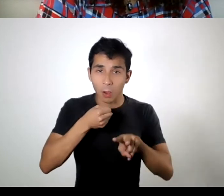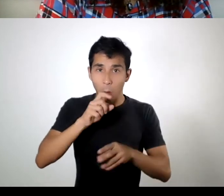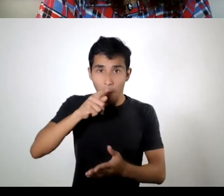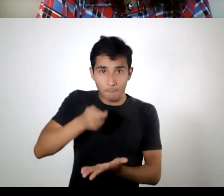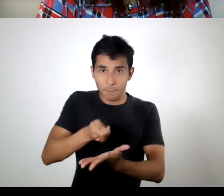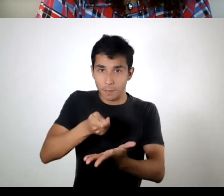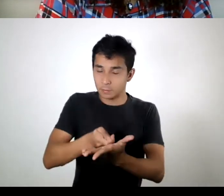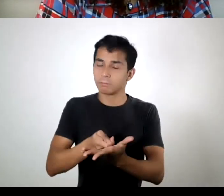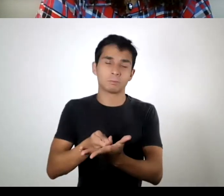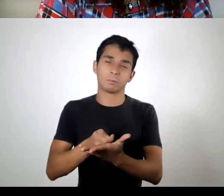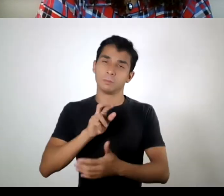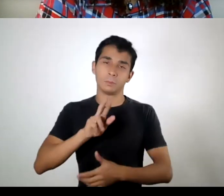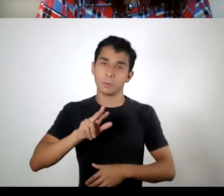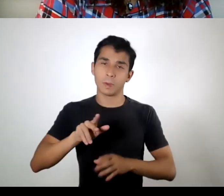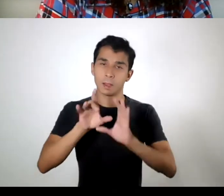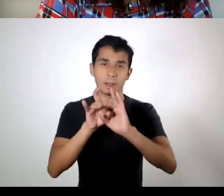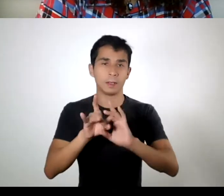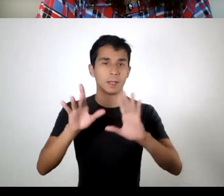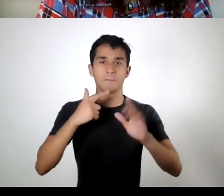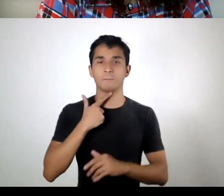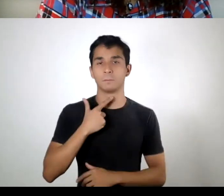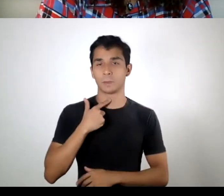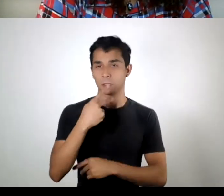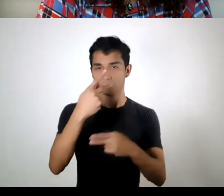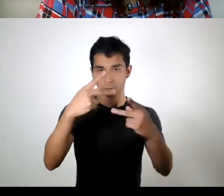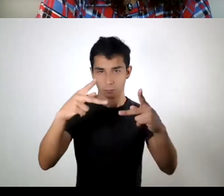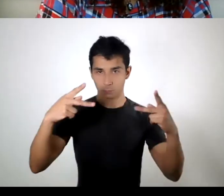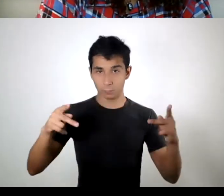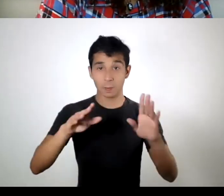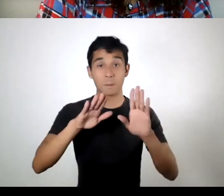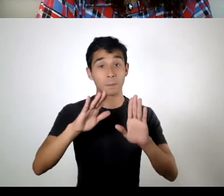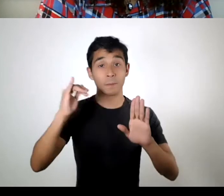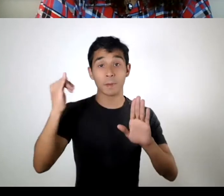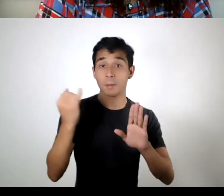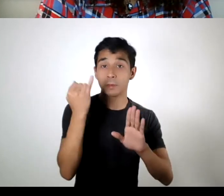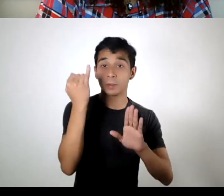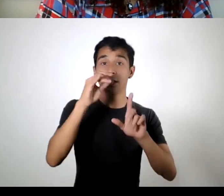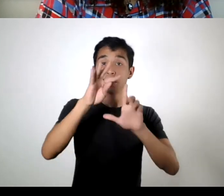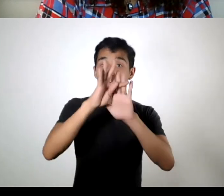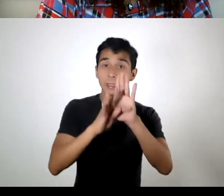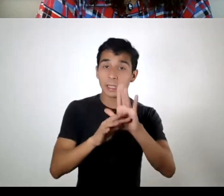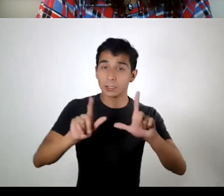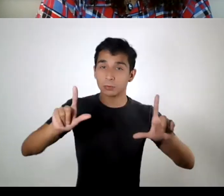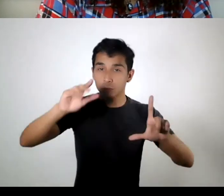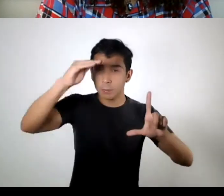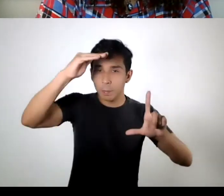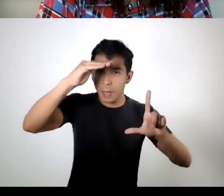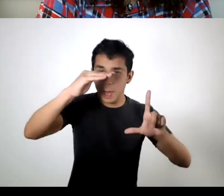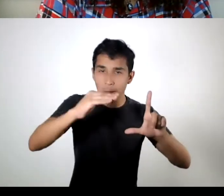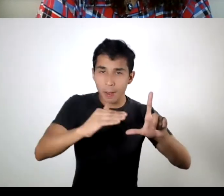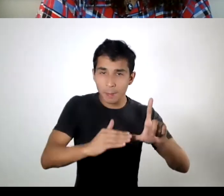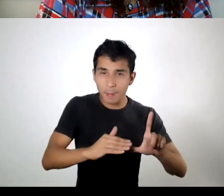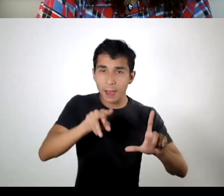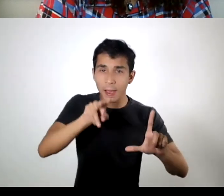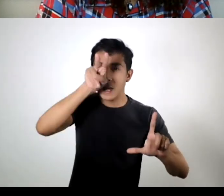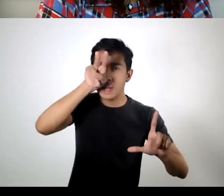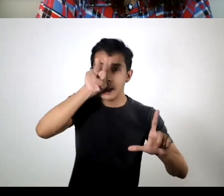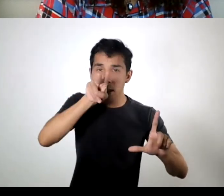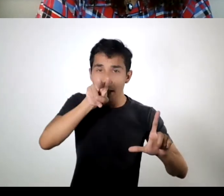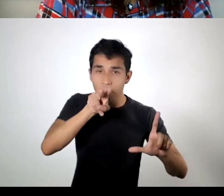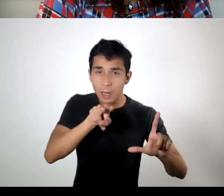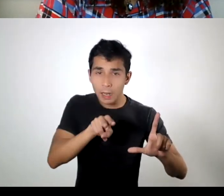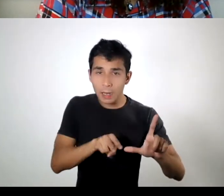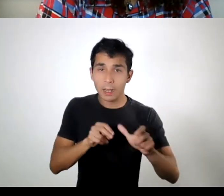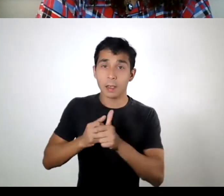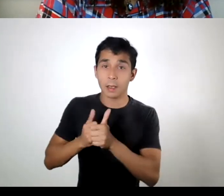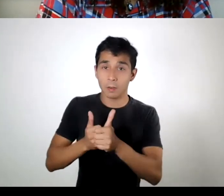Mas o mais importante mesmo é que todo mundo acompanhe o texto que vai ser espelhado na tela, para que a gente possa fazer uma leitura